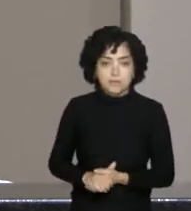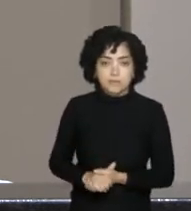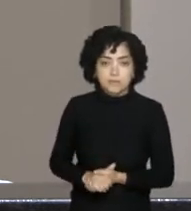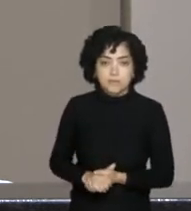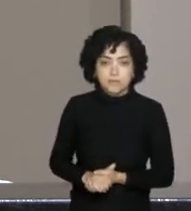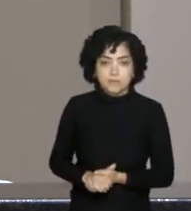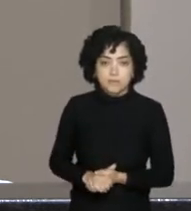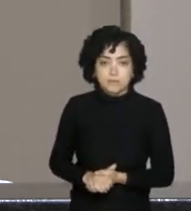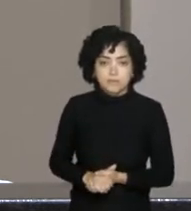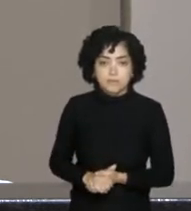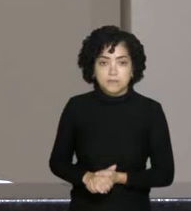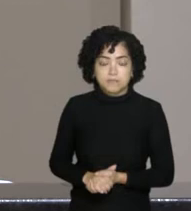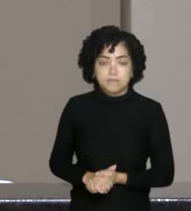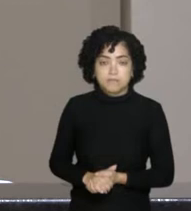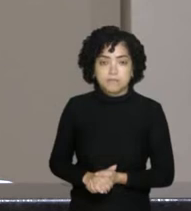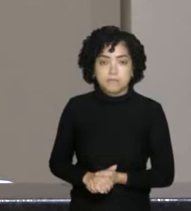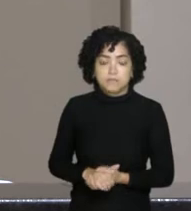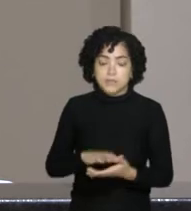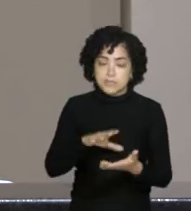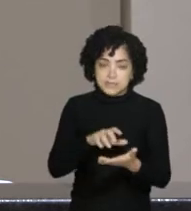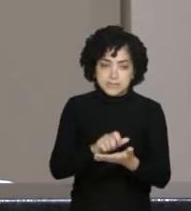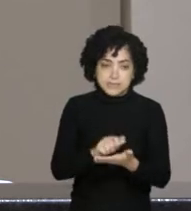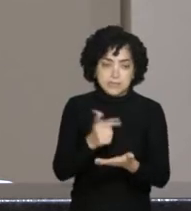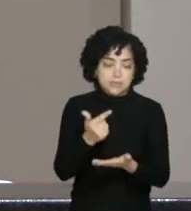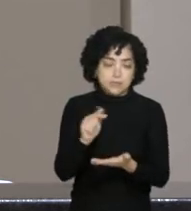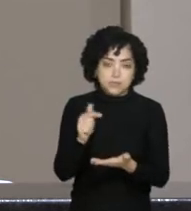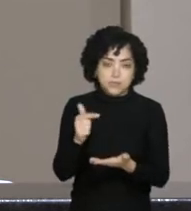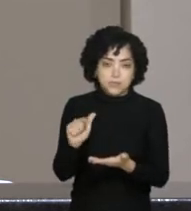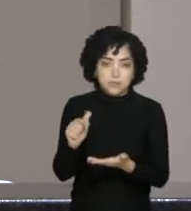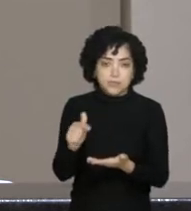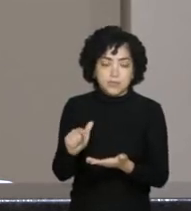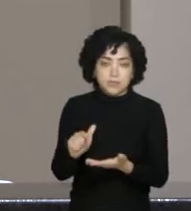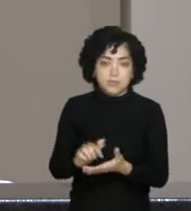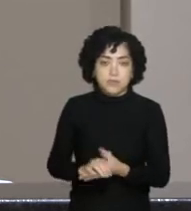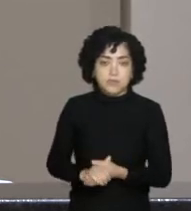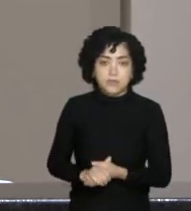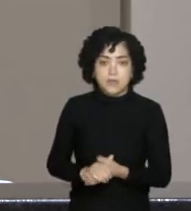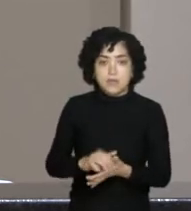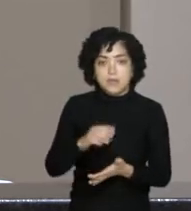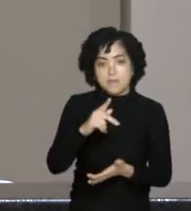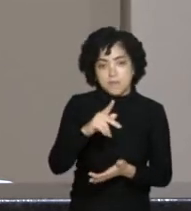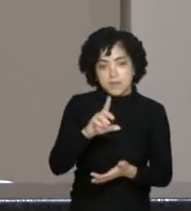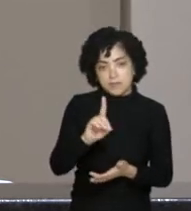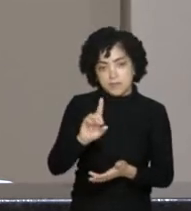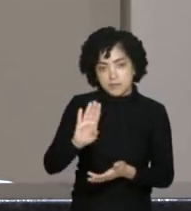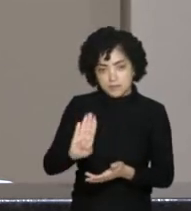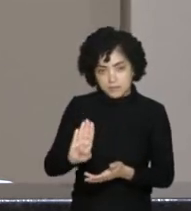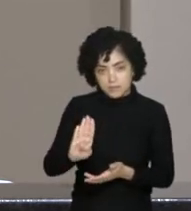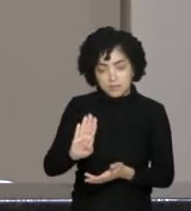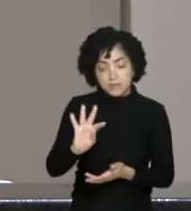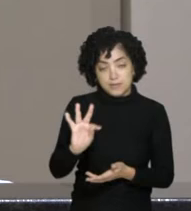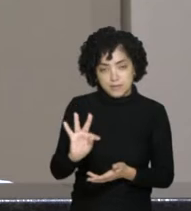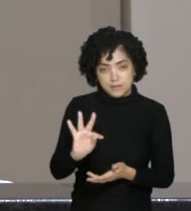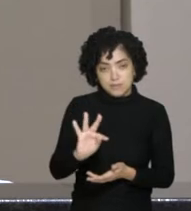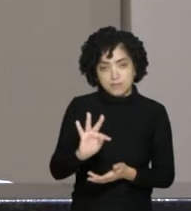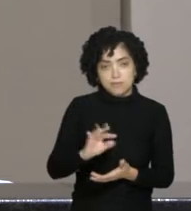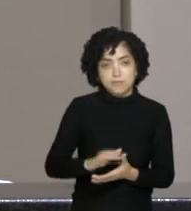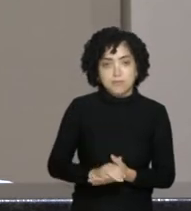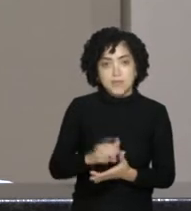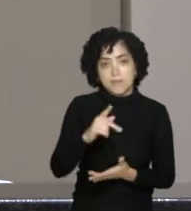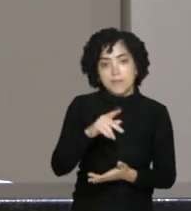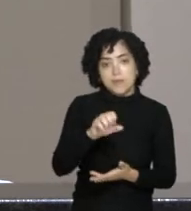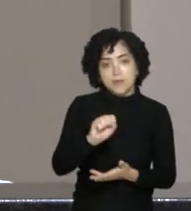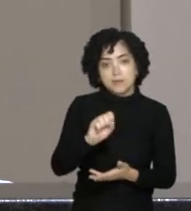Nós não temos também nenhum orador inscrito. O bloco PDT, PSDB e Republicanos da mesma